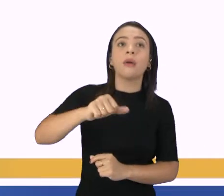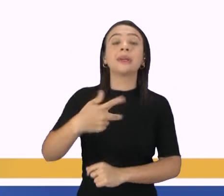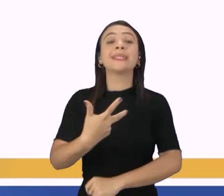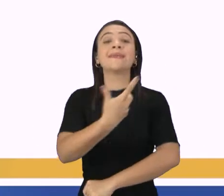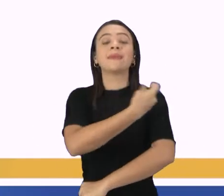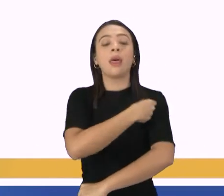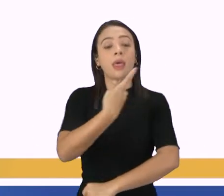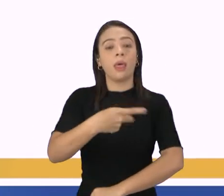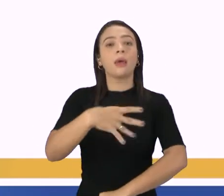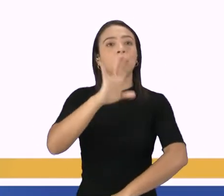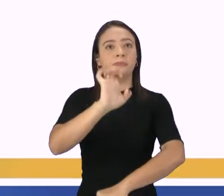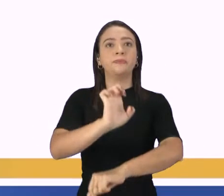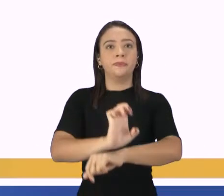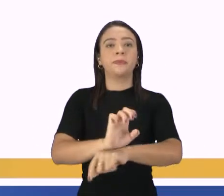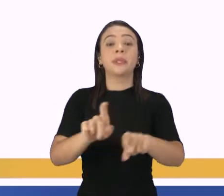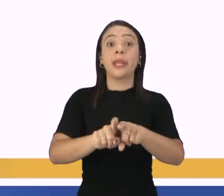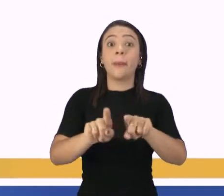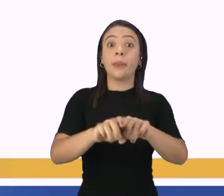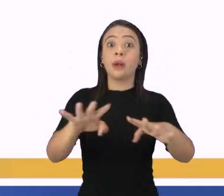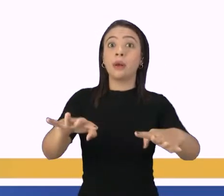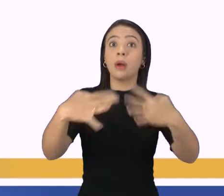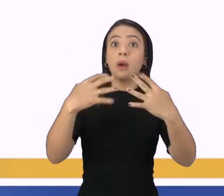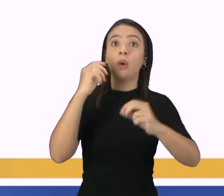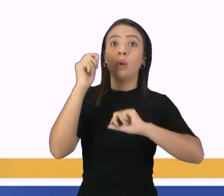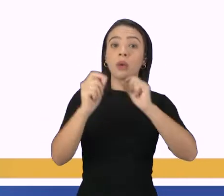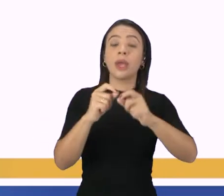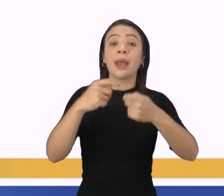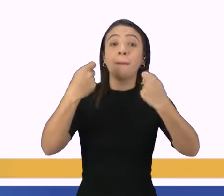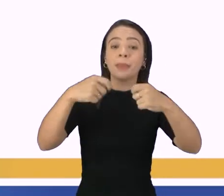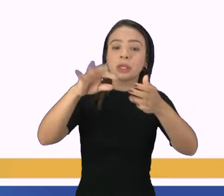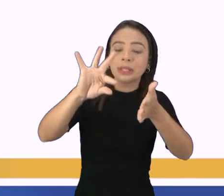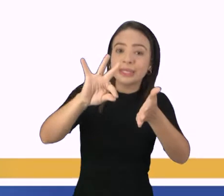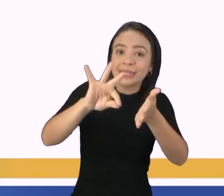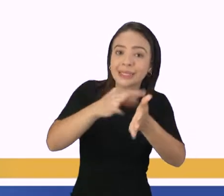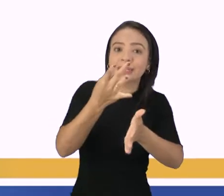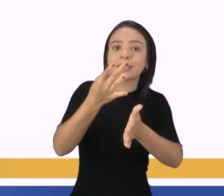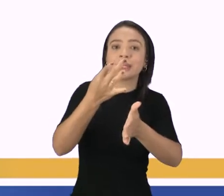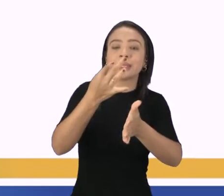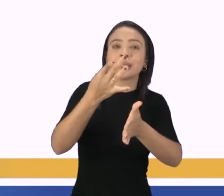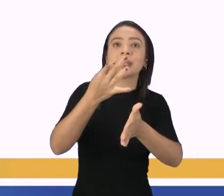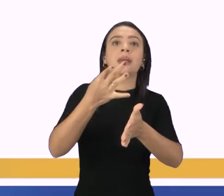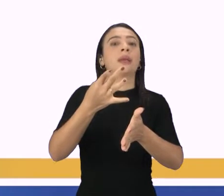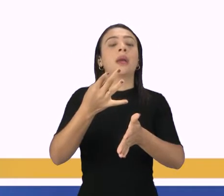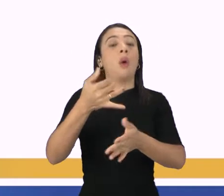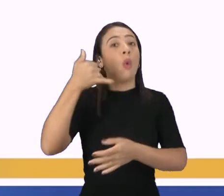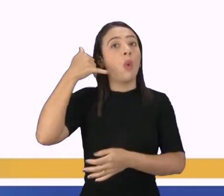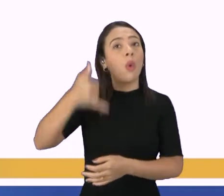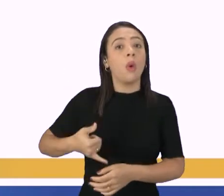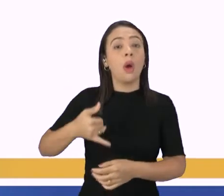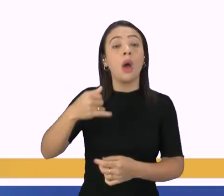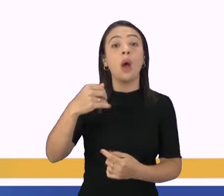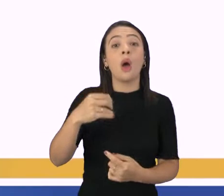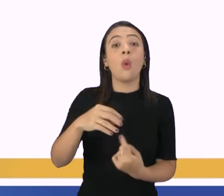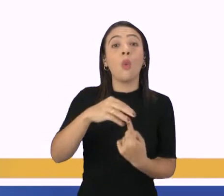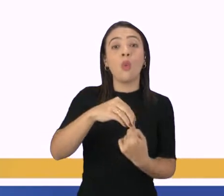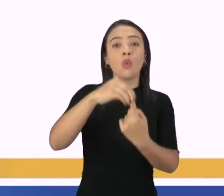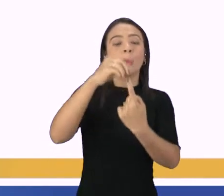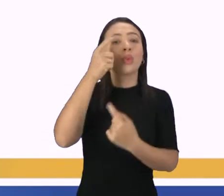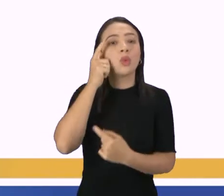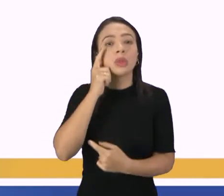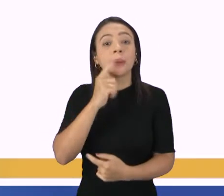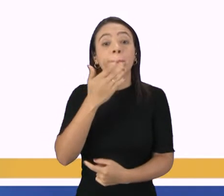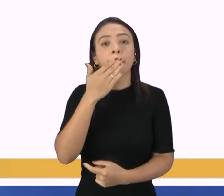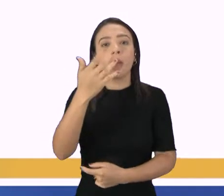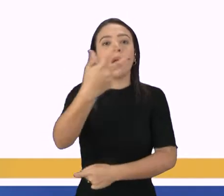no estado. Ele alertou que o pré-cadastramento por telefone é a única maneira de solicitar